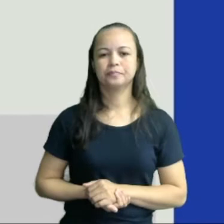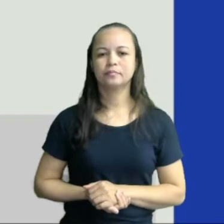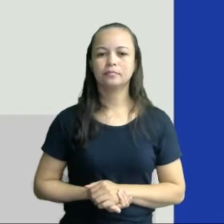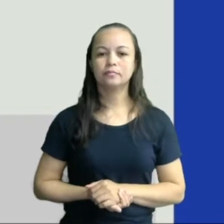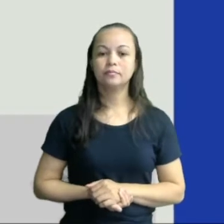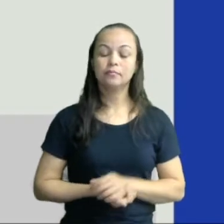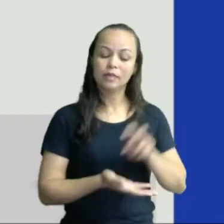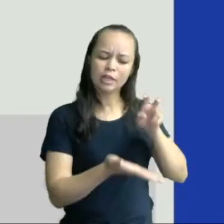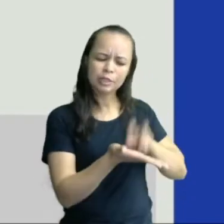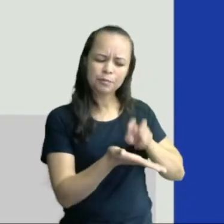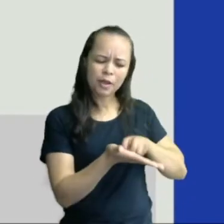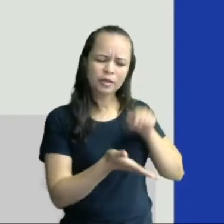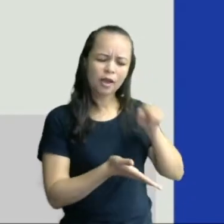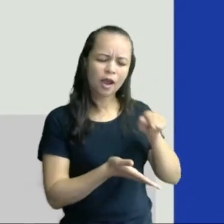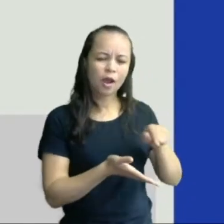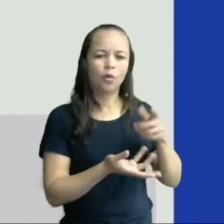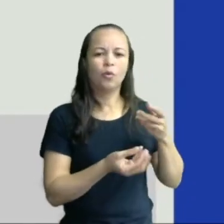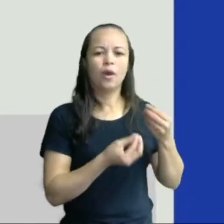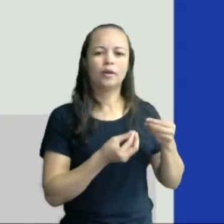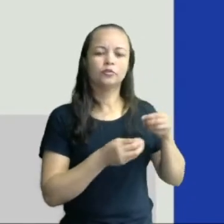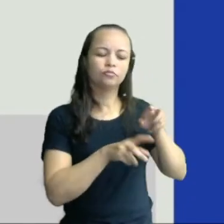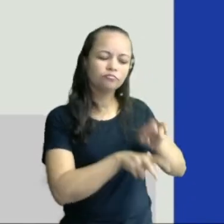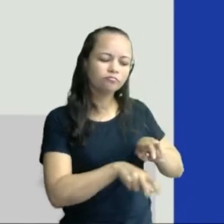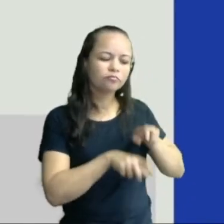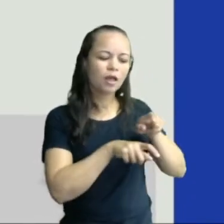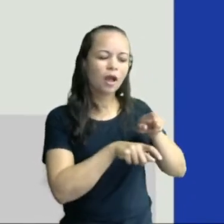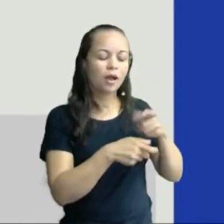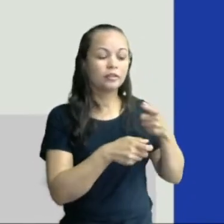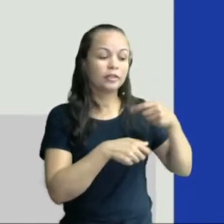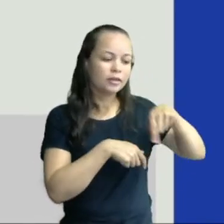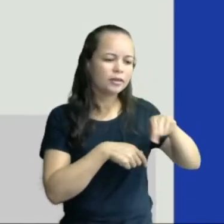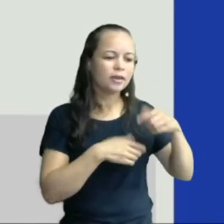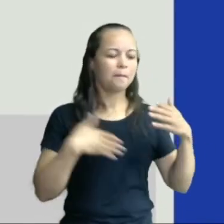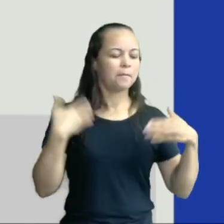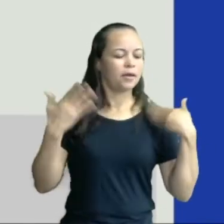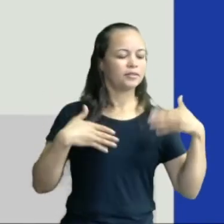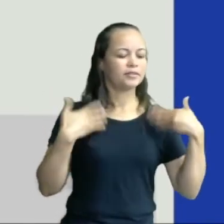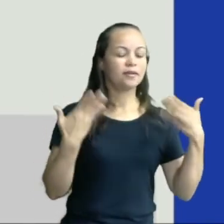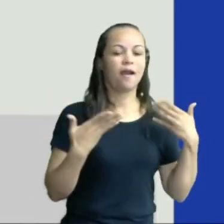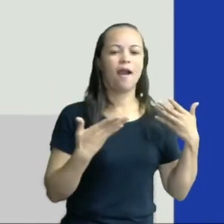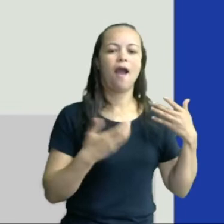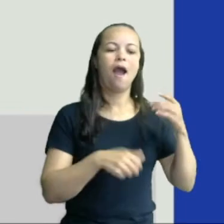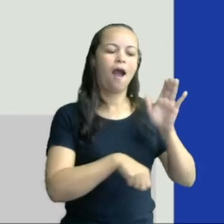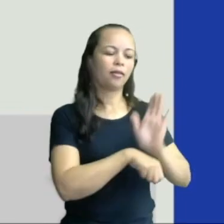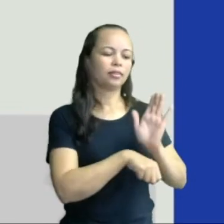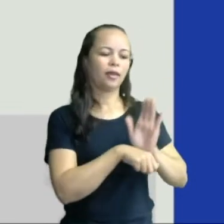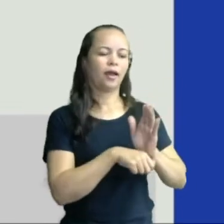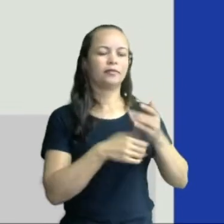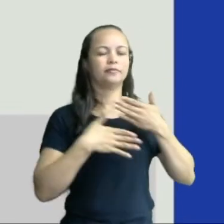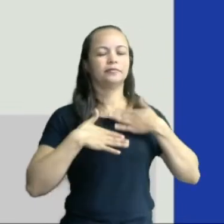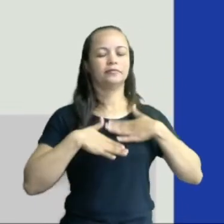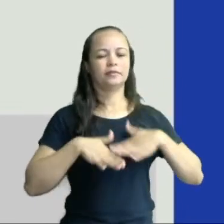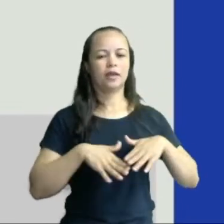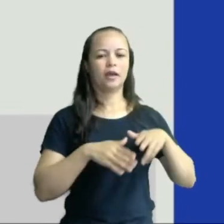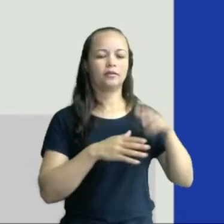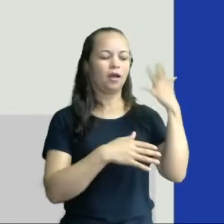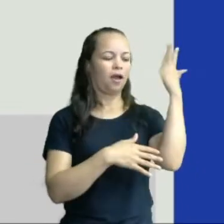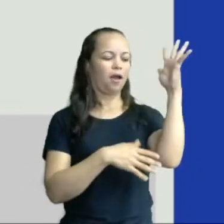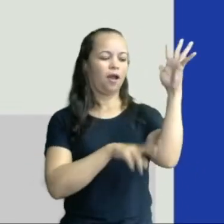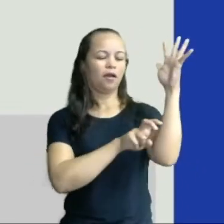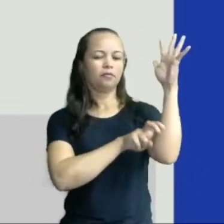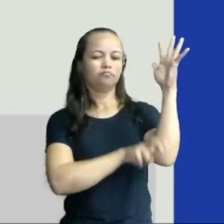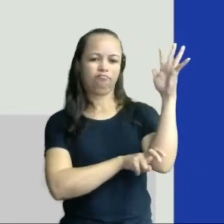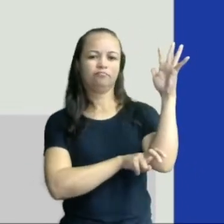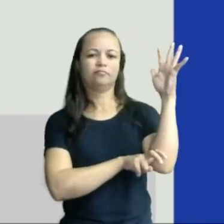De manhã, o rato do campo saía para passear um pouco. À tarde, ficava a descansar, à sombra de uma árvore.